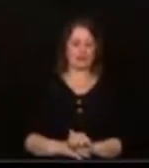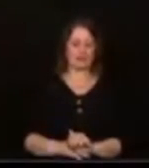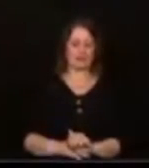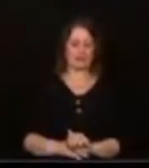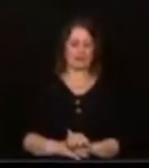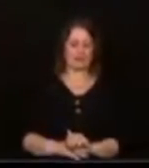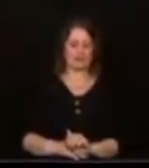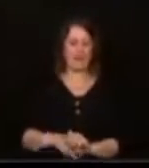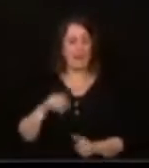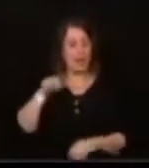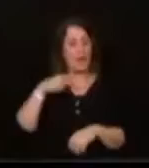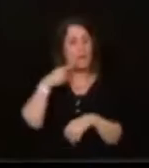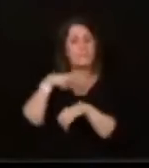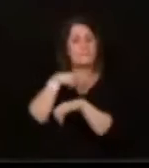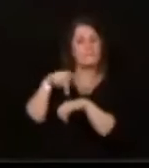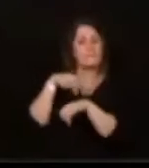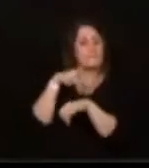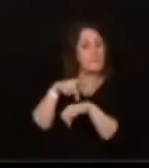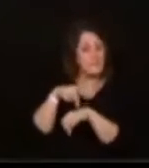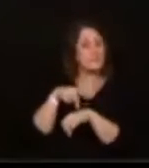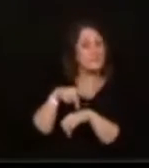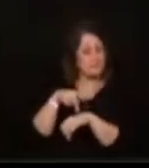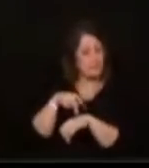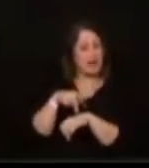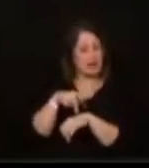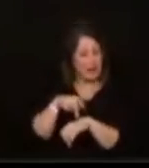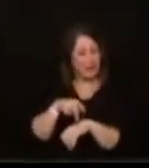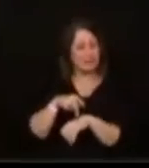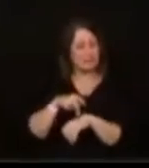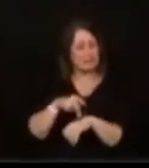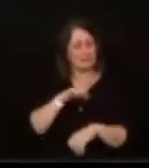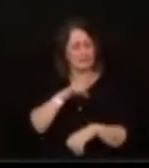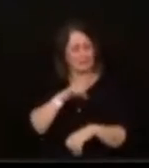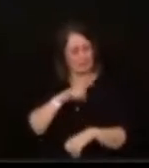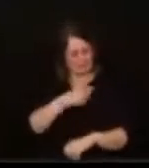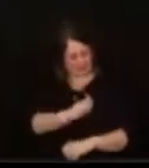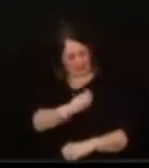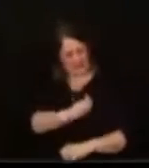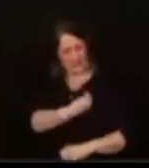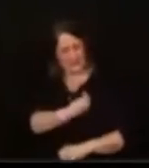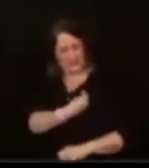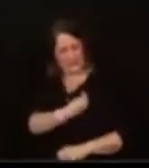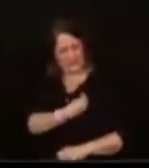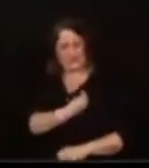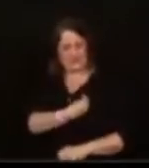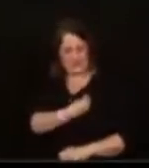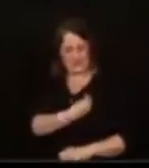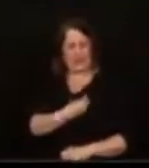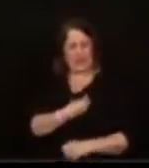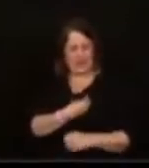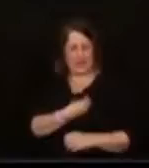É um país que defende a vida desde a sua concepção.